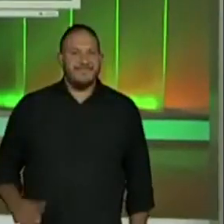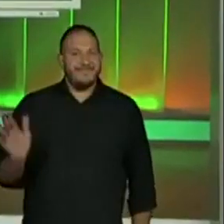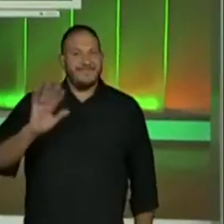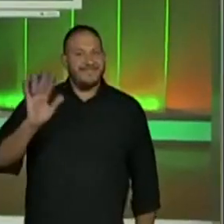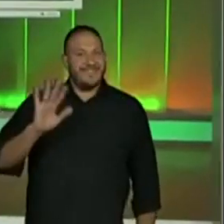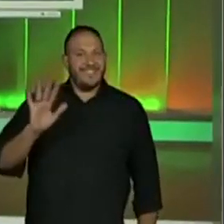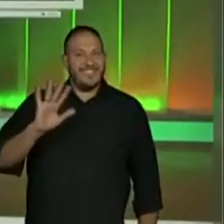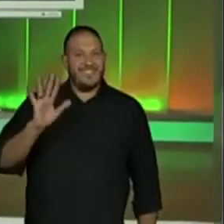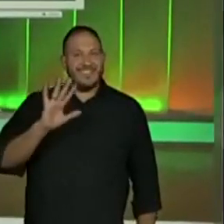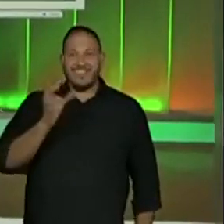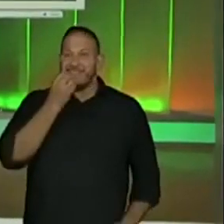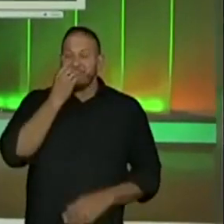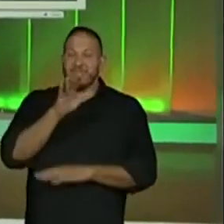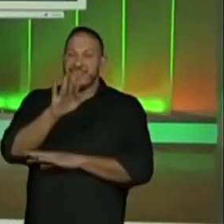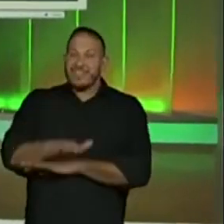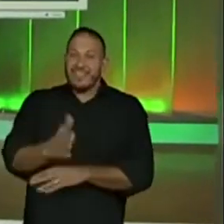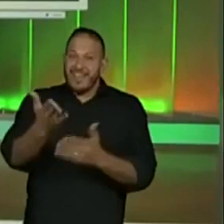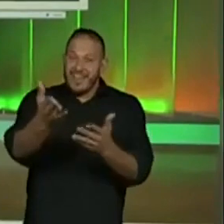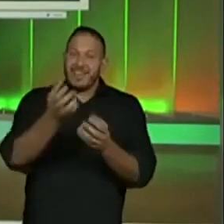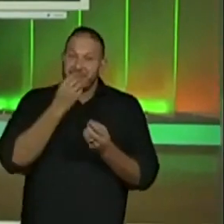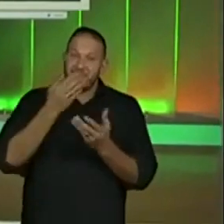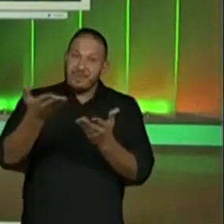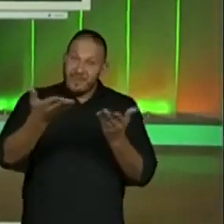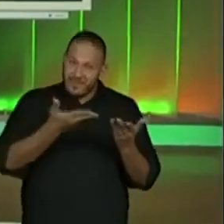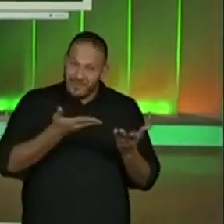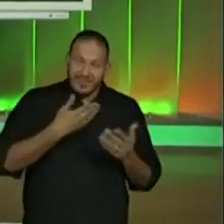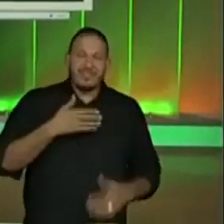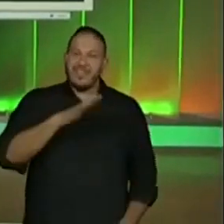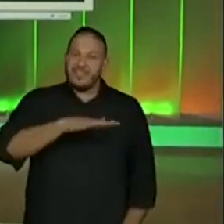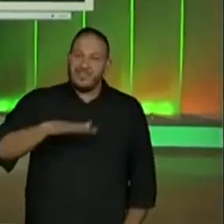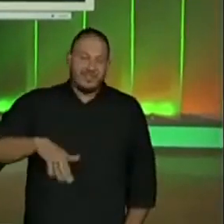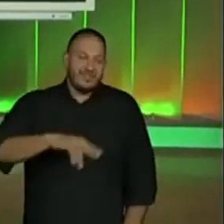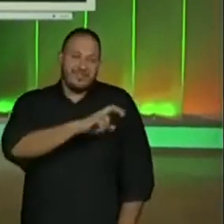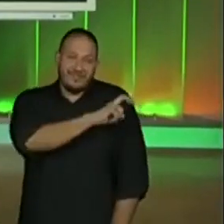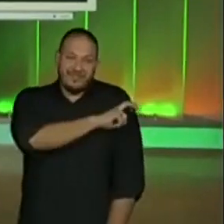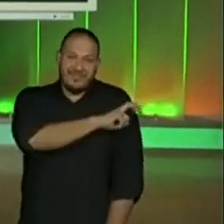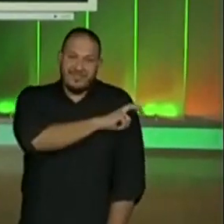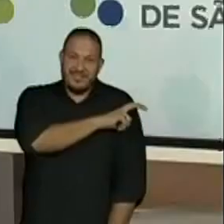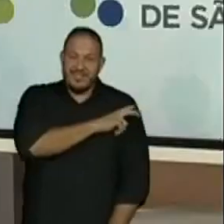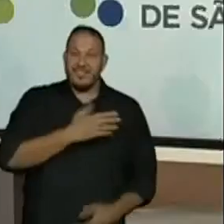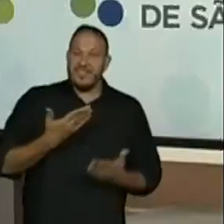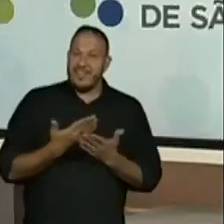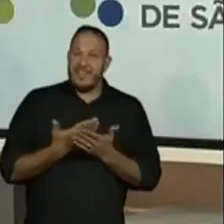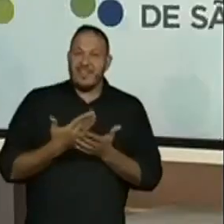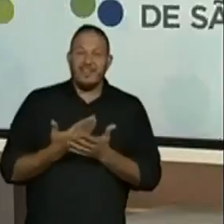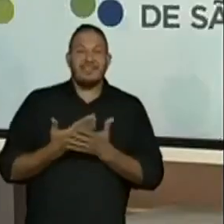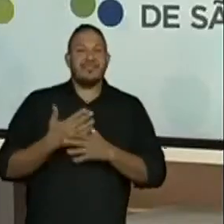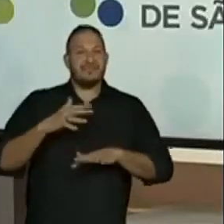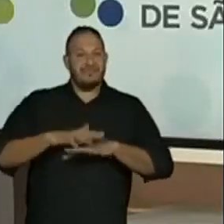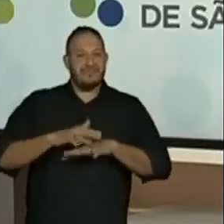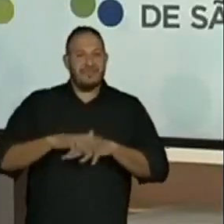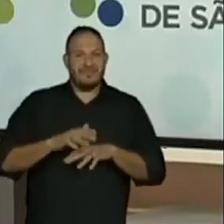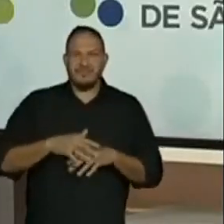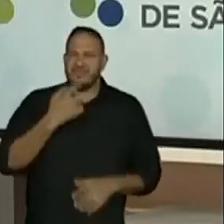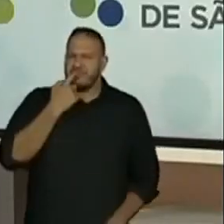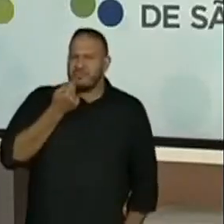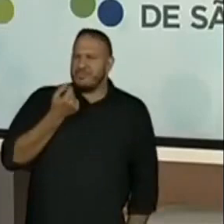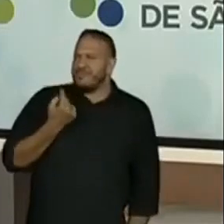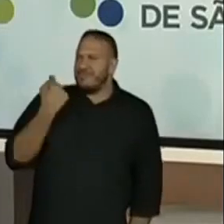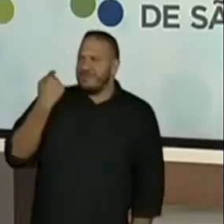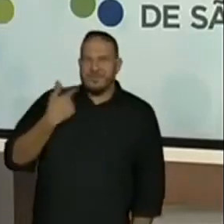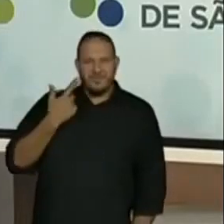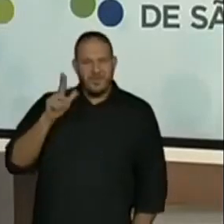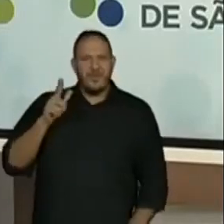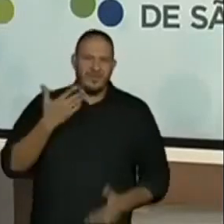Olá, boa tarde. Bem-vindos, estudantes do quinto ano, a essa aula de matemática. Estávamos juntos há pouco em uma aula